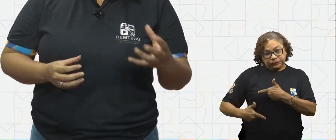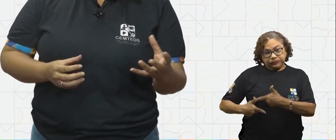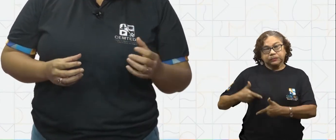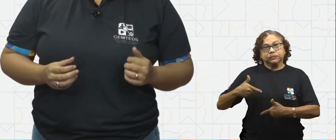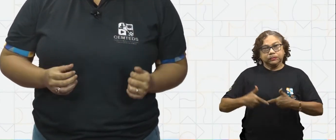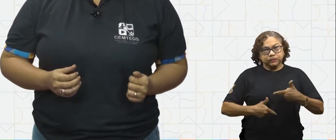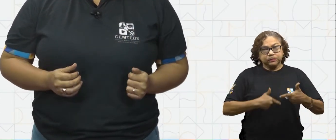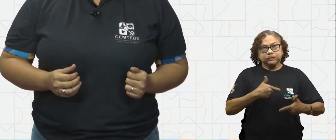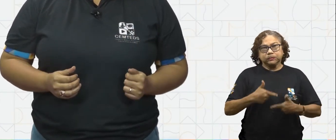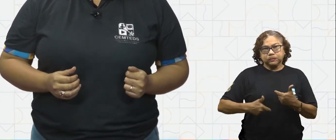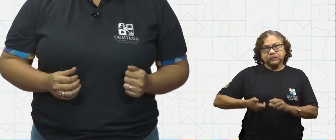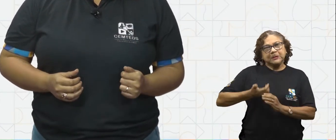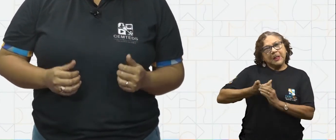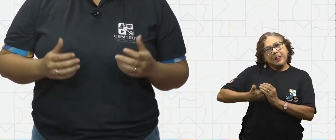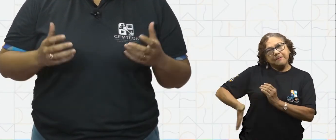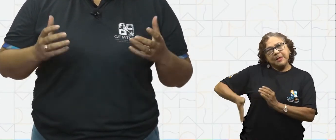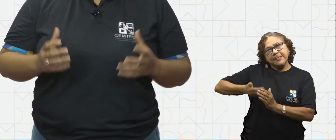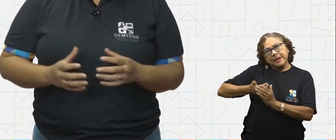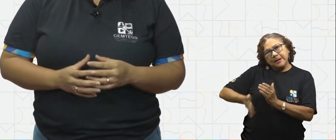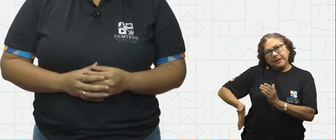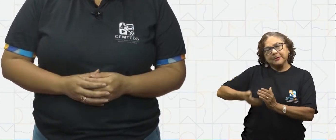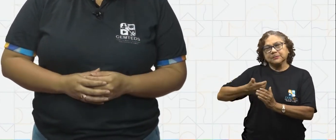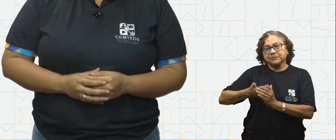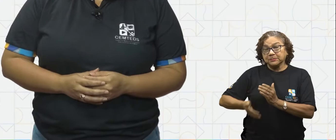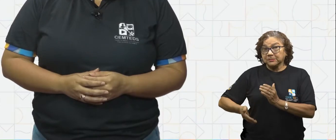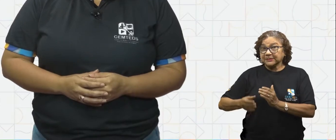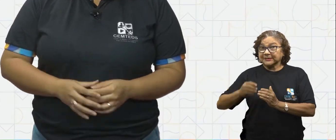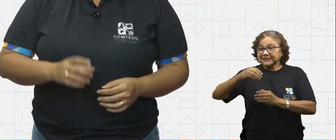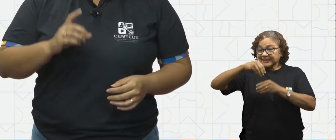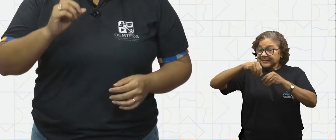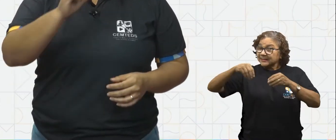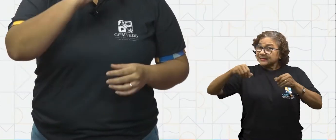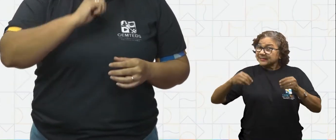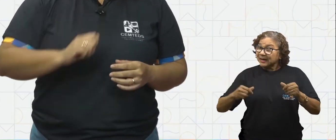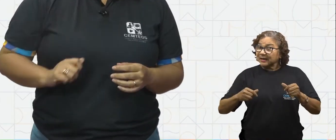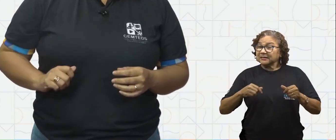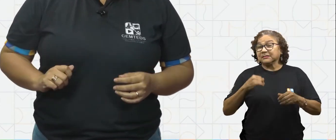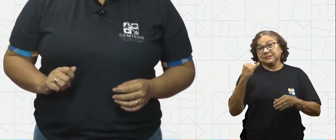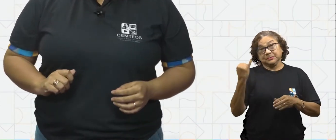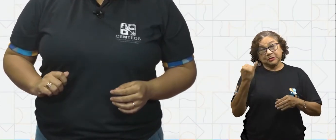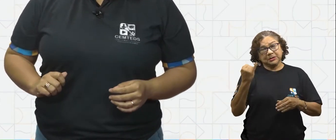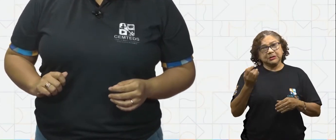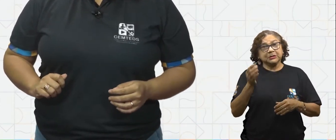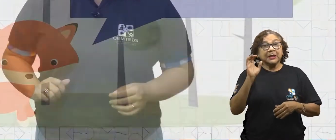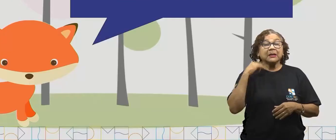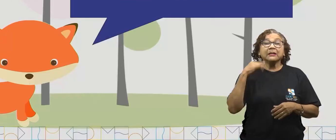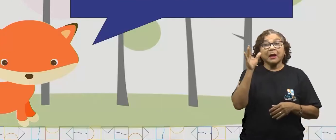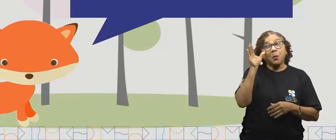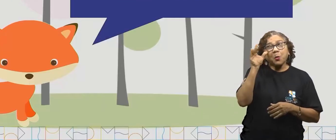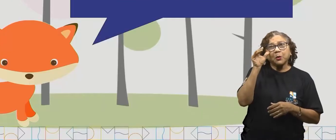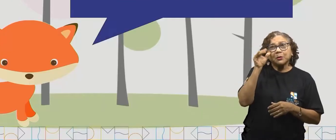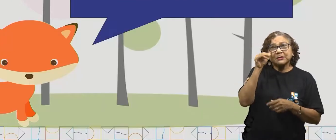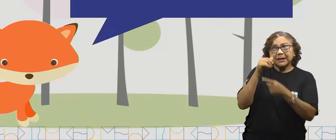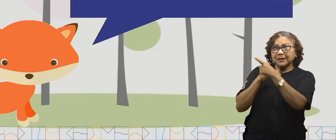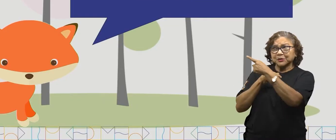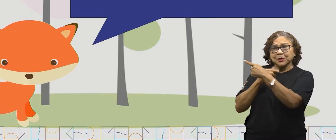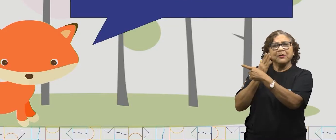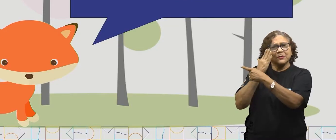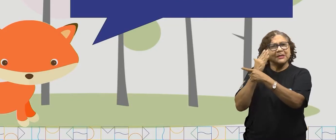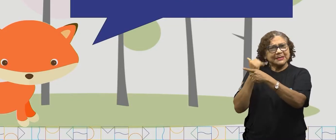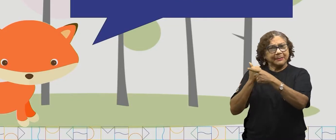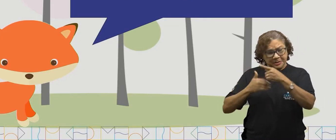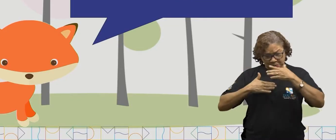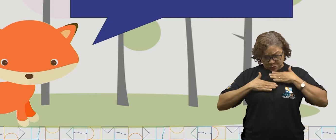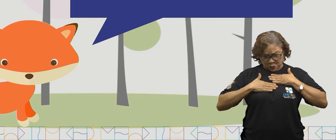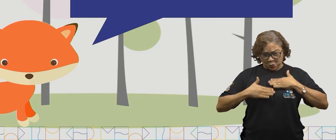eliminando sais que são necessários para a nutrição do corpo. Vamos para uma curiosidade. Você sabia que o